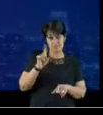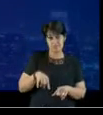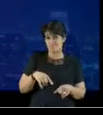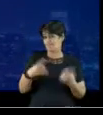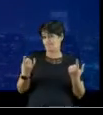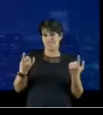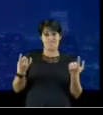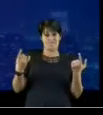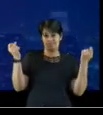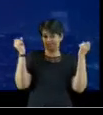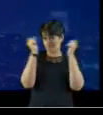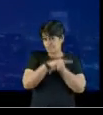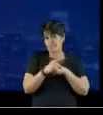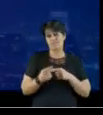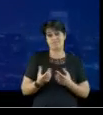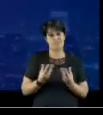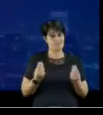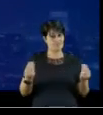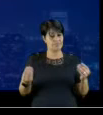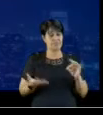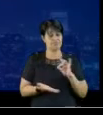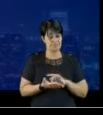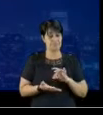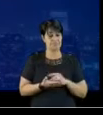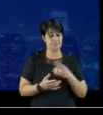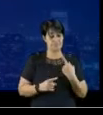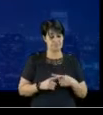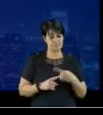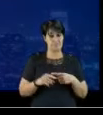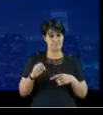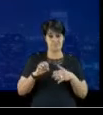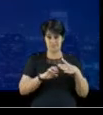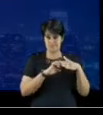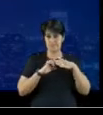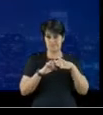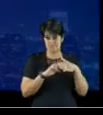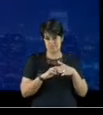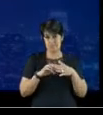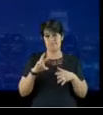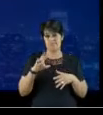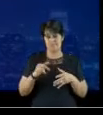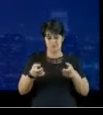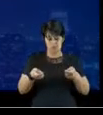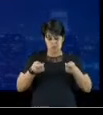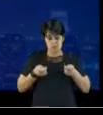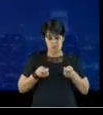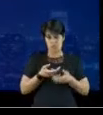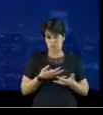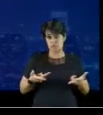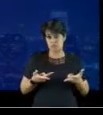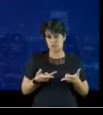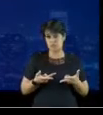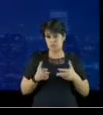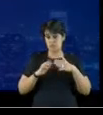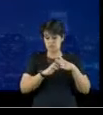absolutamente temerária, na medida em que as empresas arrematantes assumirão o controle de uma